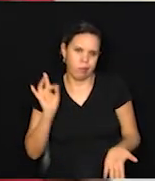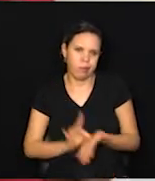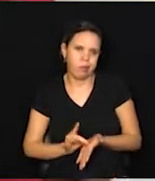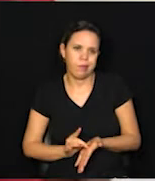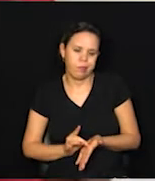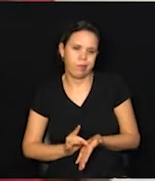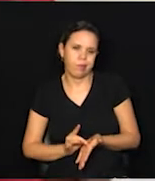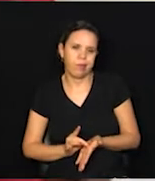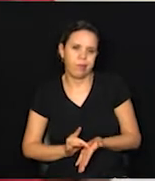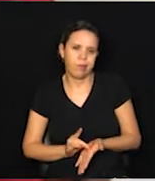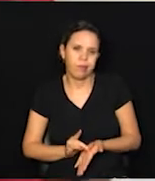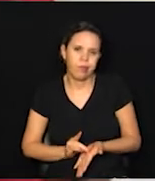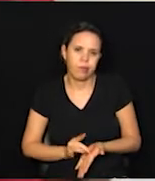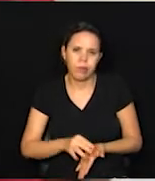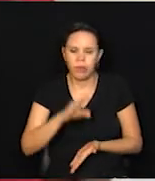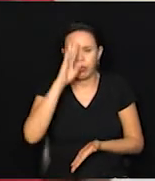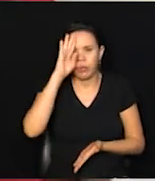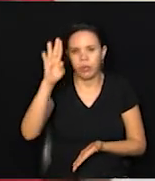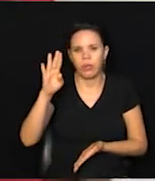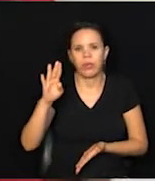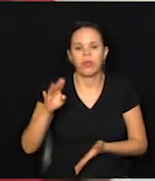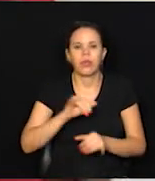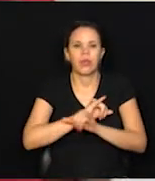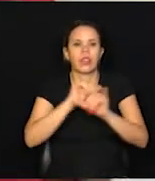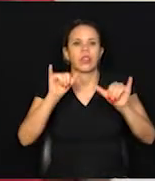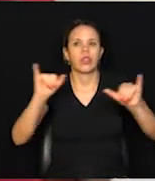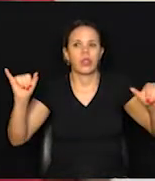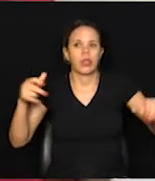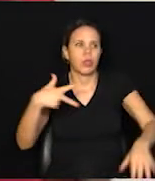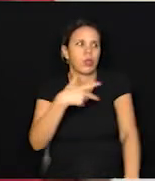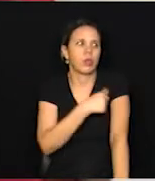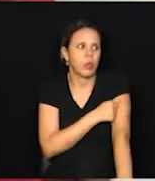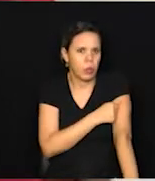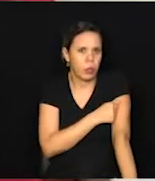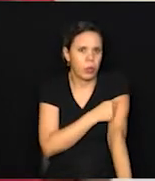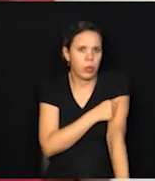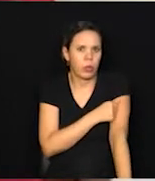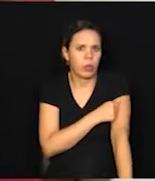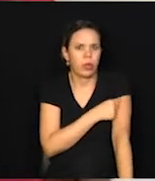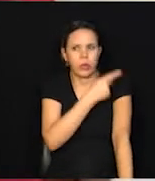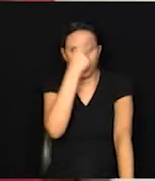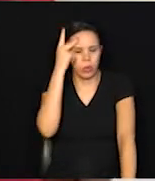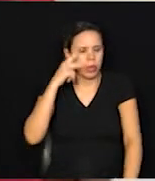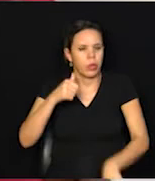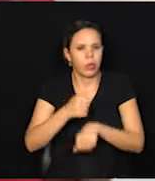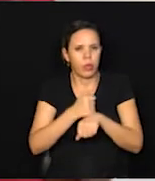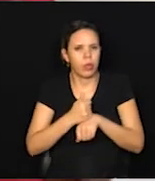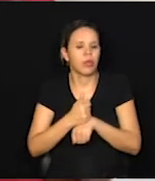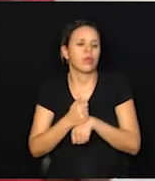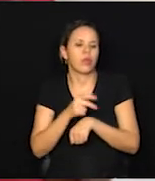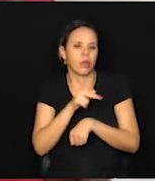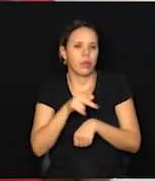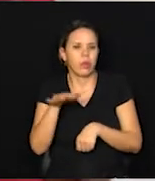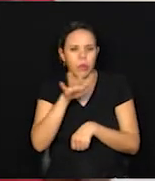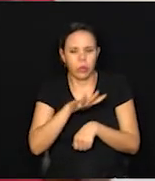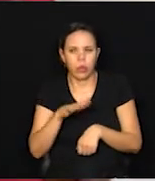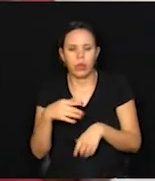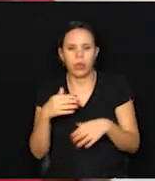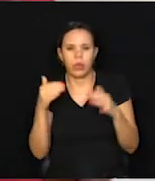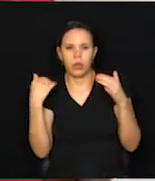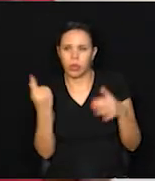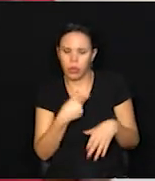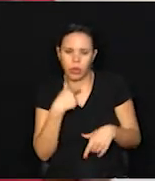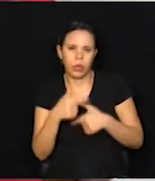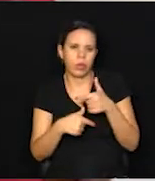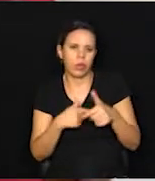se priorizar a campanha de vacinação entre essas pessoas. Cumpre ressaltar aqui que nós